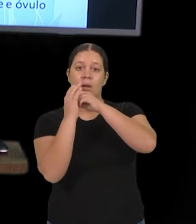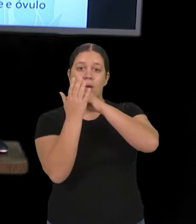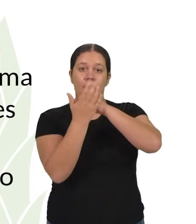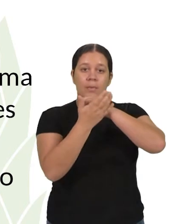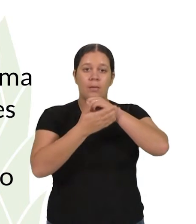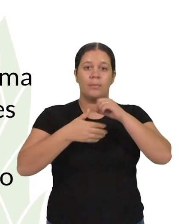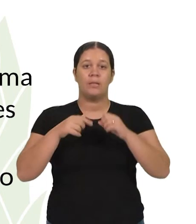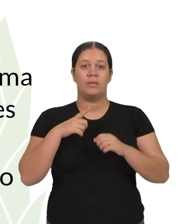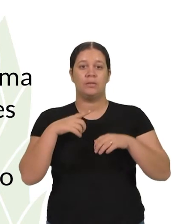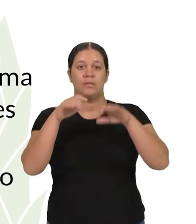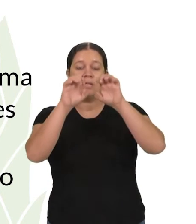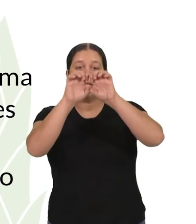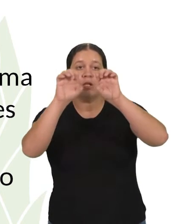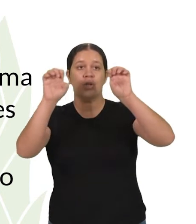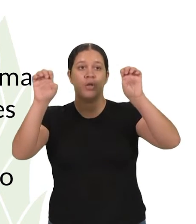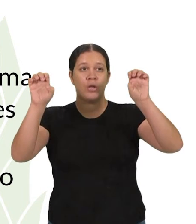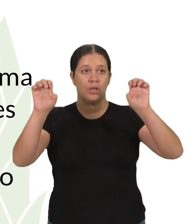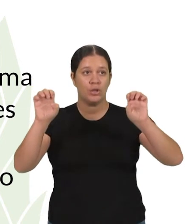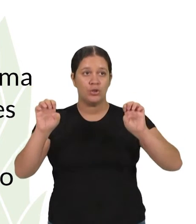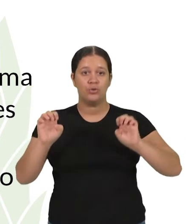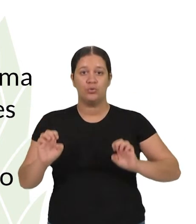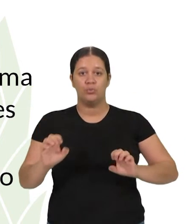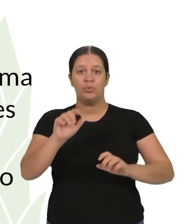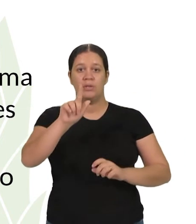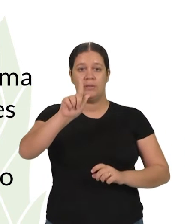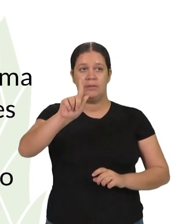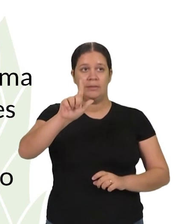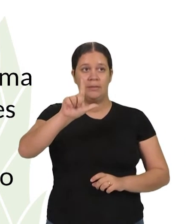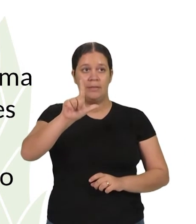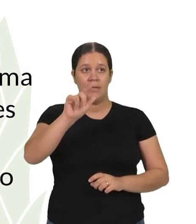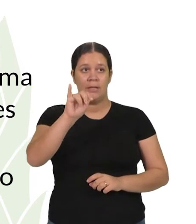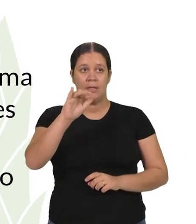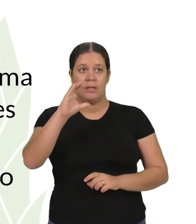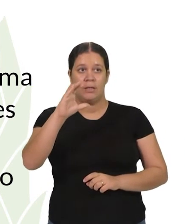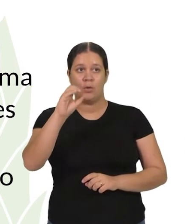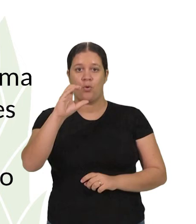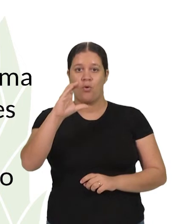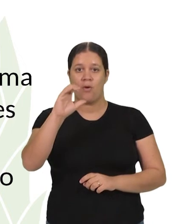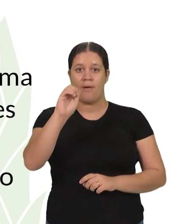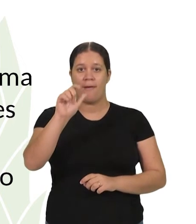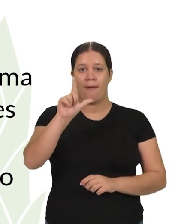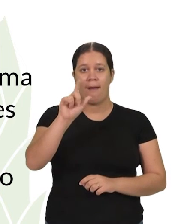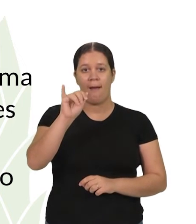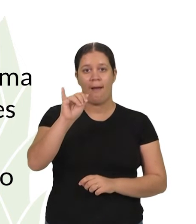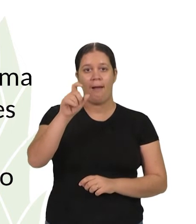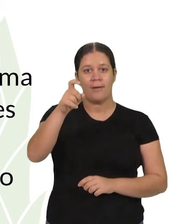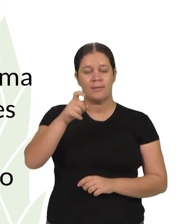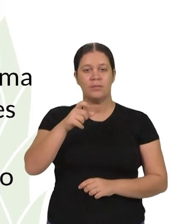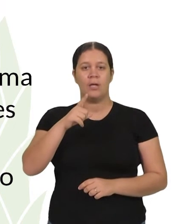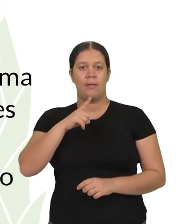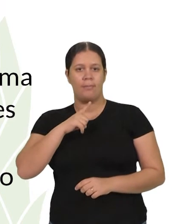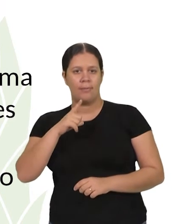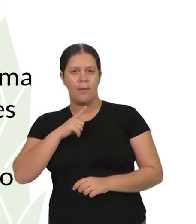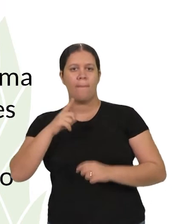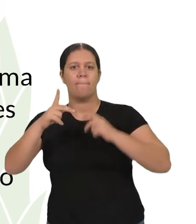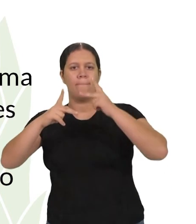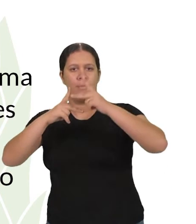A membrana também tem uma estrutura chamada de glicocálix, tá? Essa estrutura aqui em cima, uma estrutura que tem